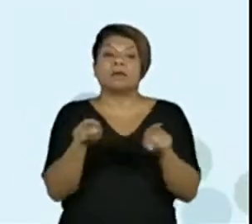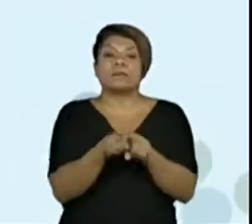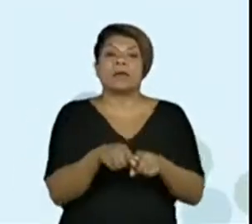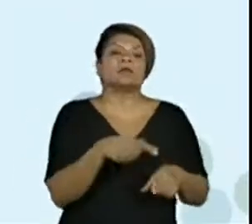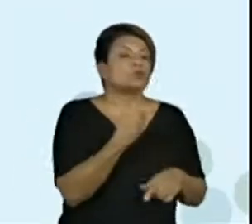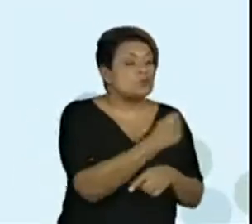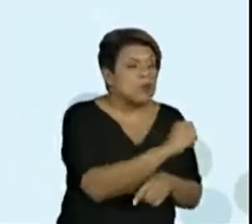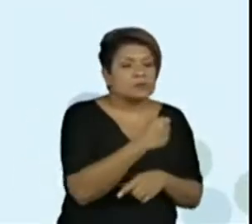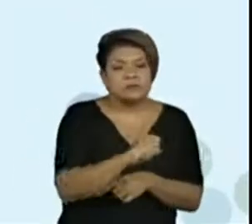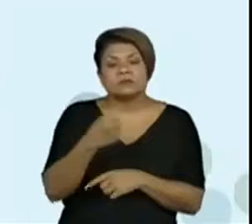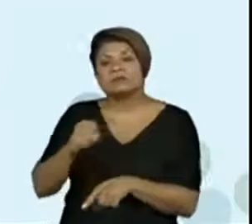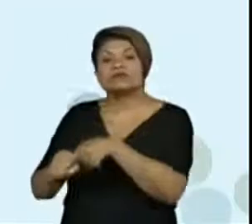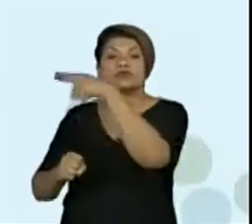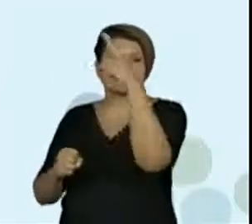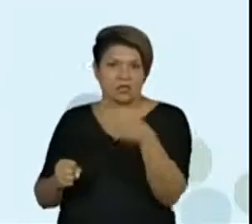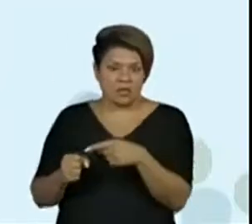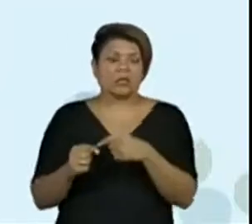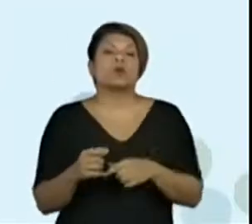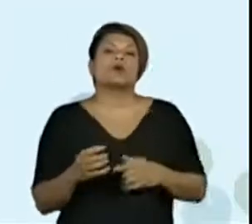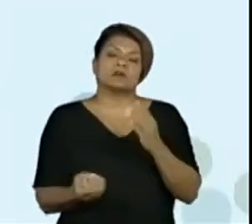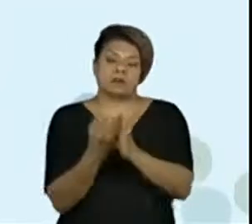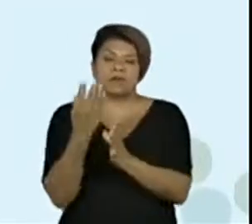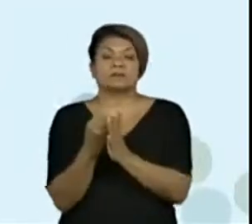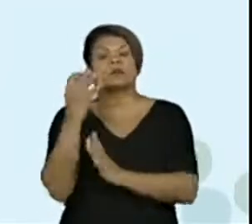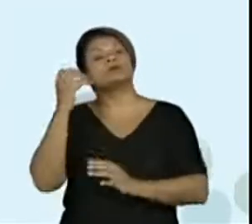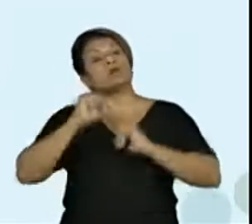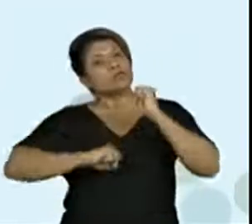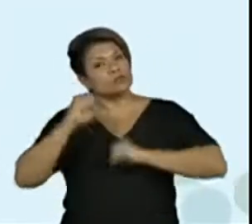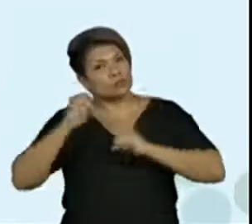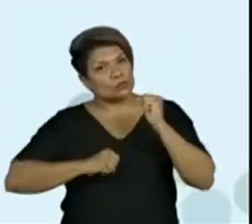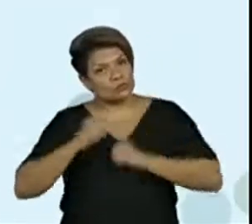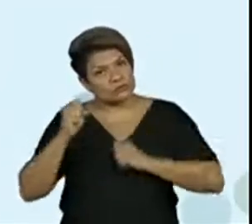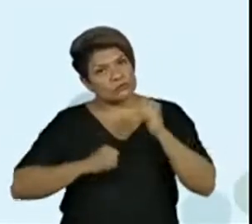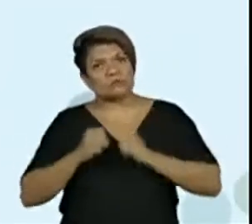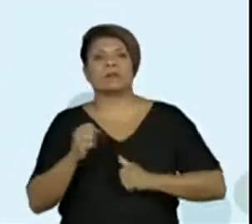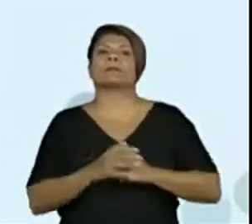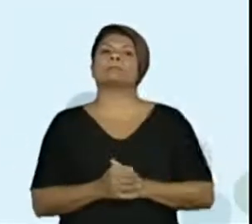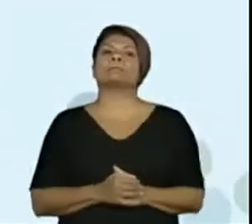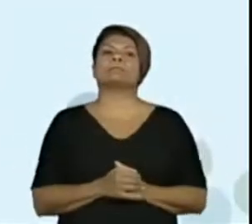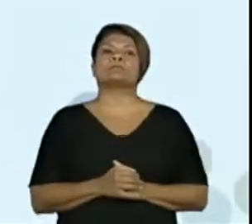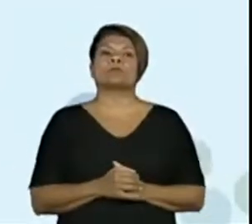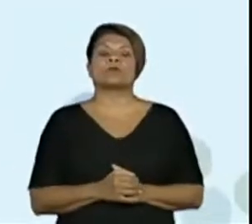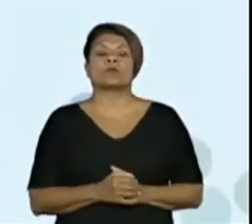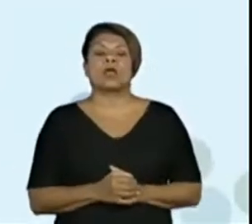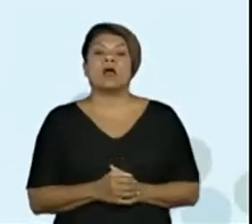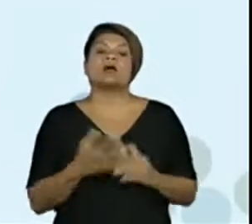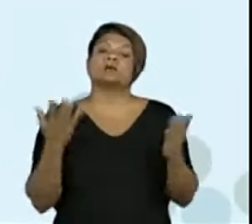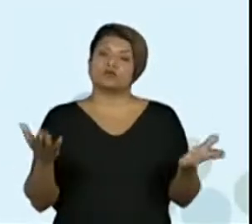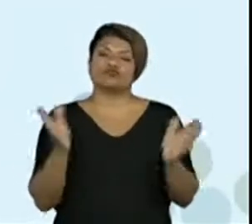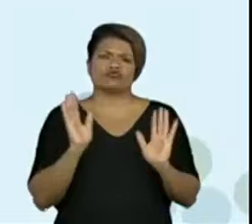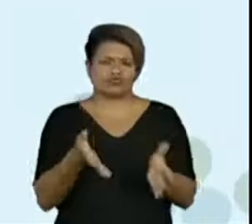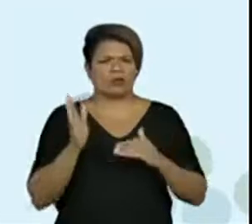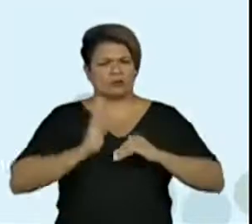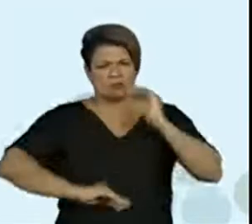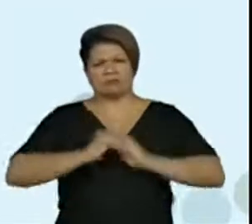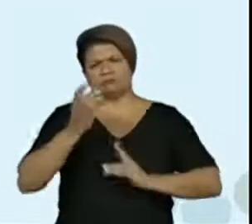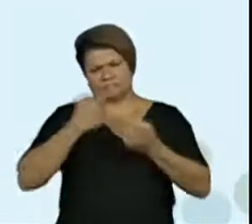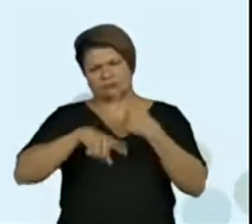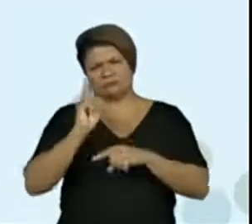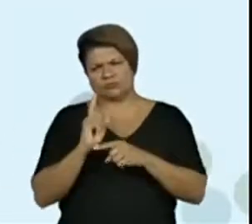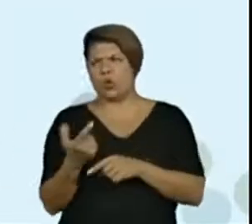indústria, etc. É uma habilidade que já é conhecida por nós, nós já trabalhamos essa habilidade em outras